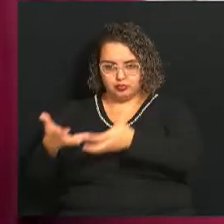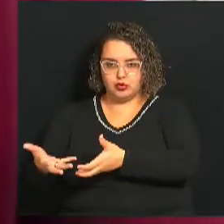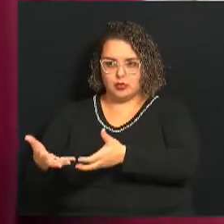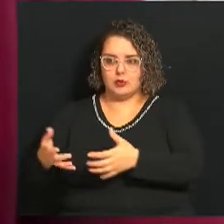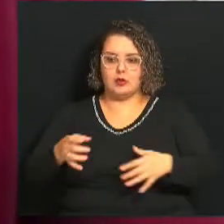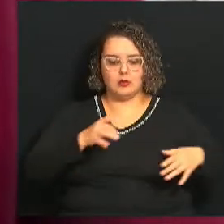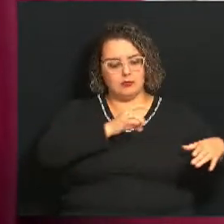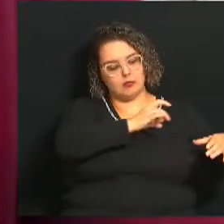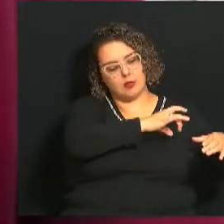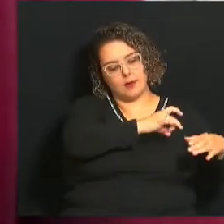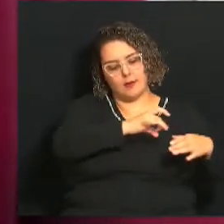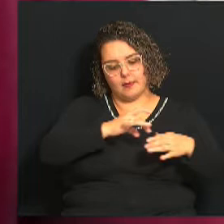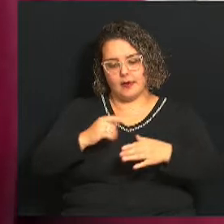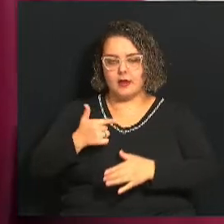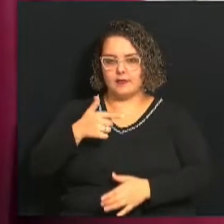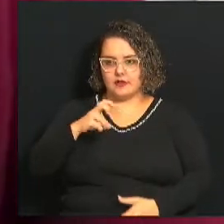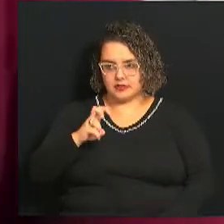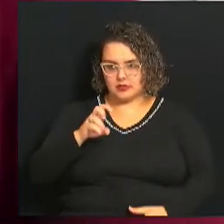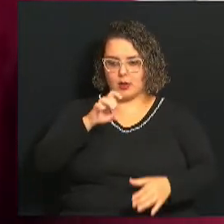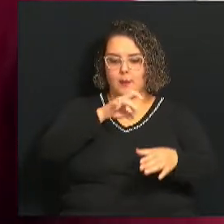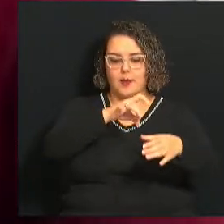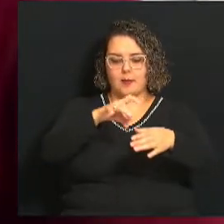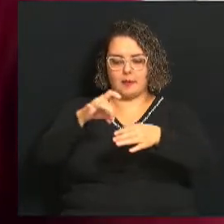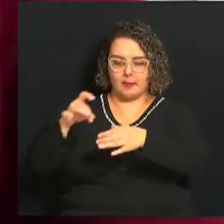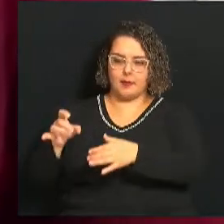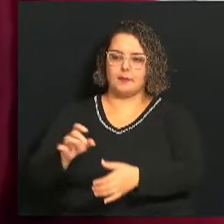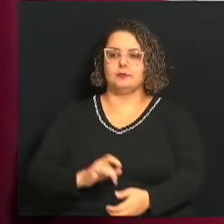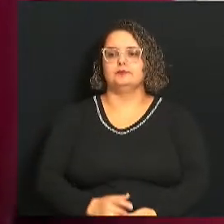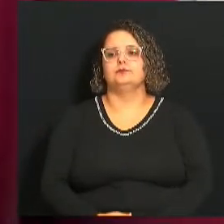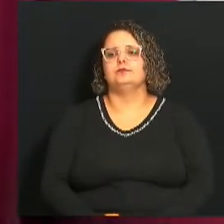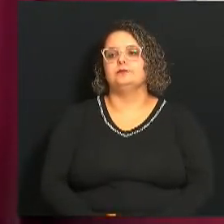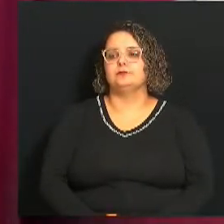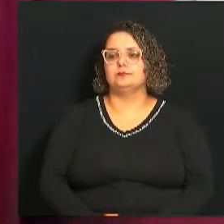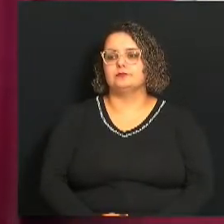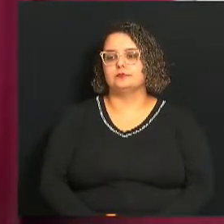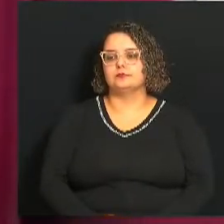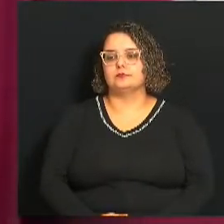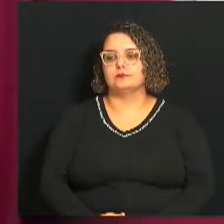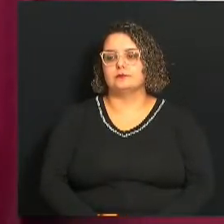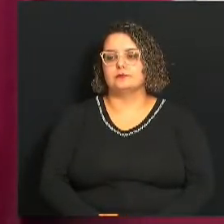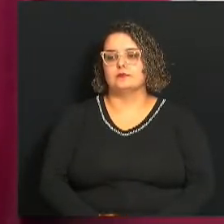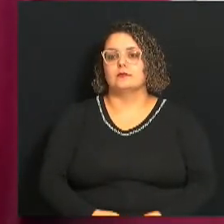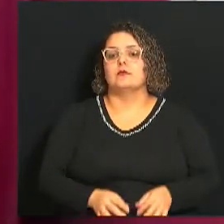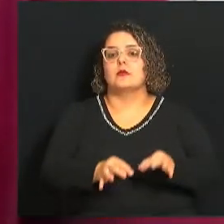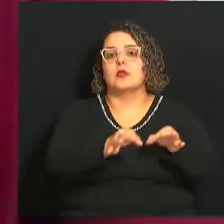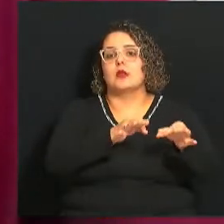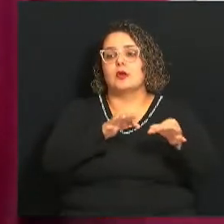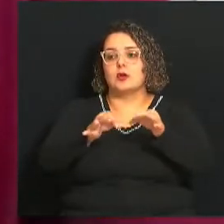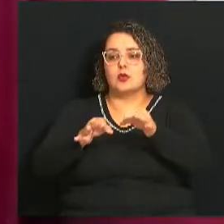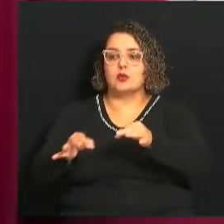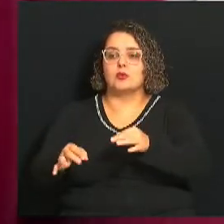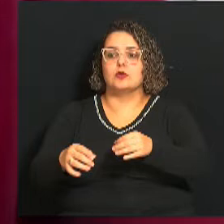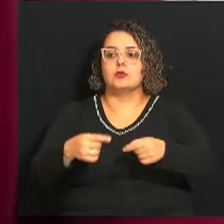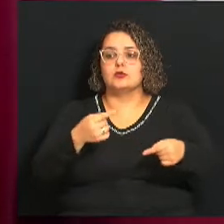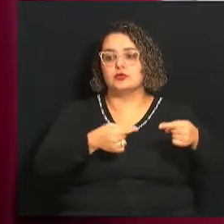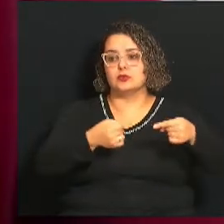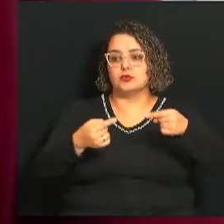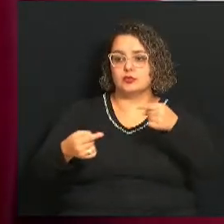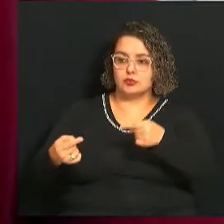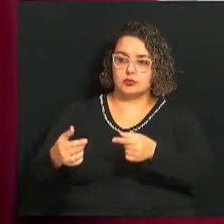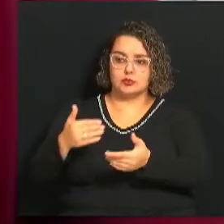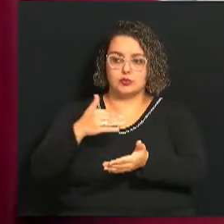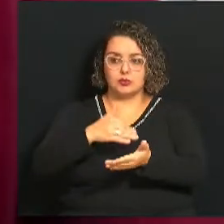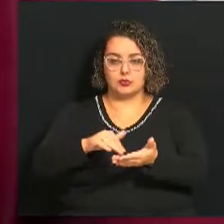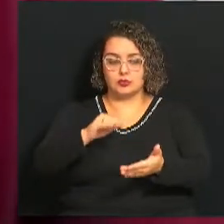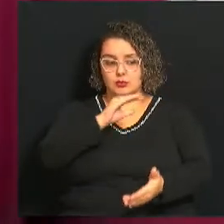de outras 25 árvores. Né? Então, assim, esse é um programa que, inclusive, nós temos discutido com o secretário, essa questão do Campo Grande,